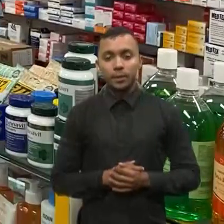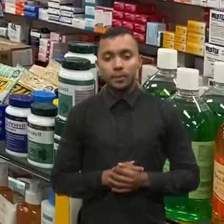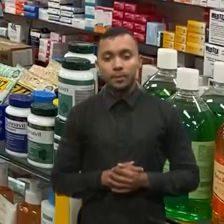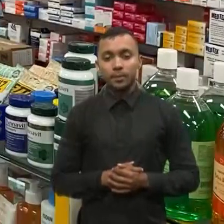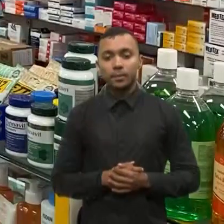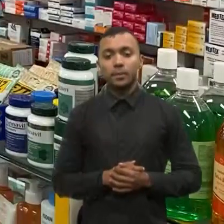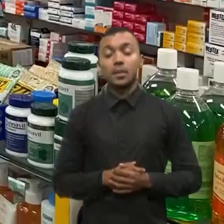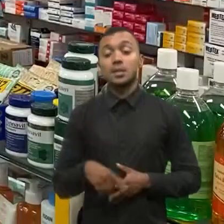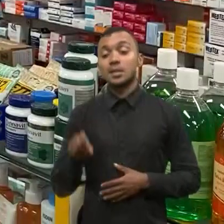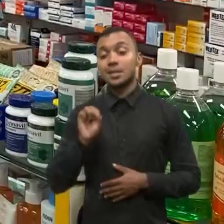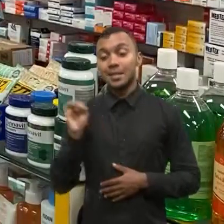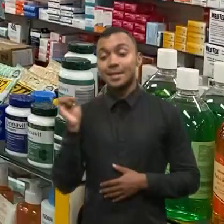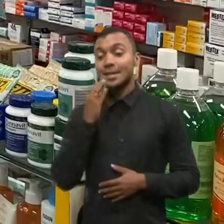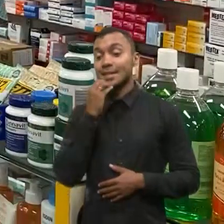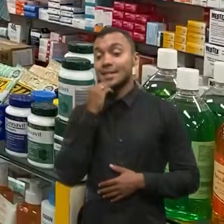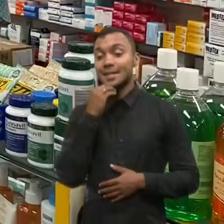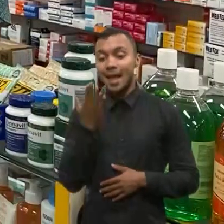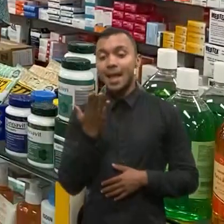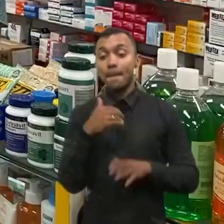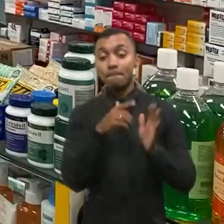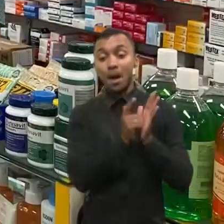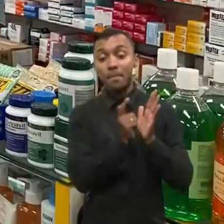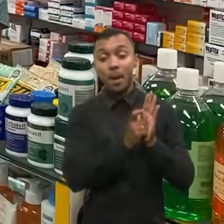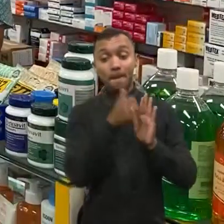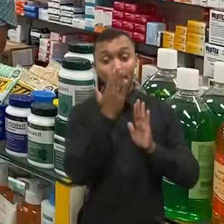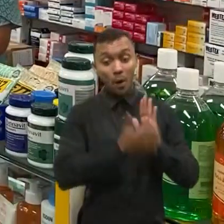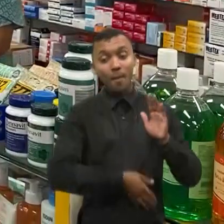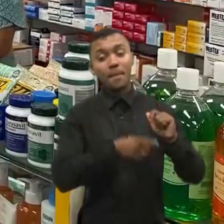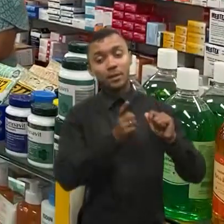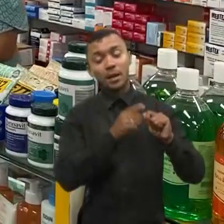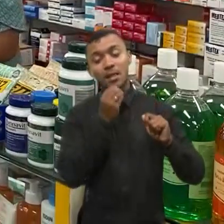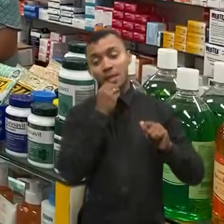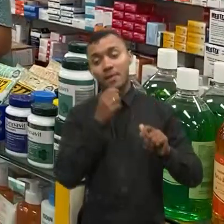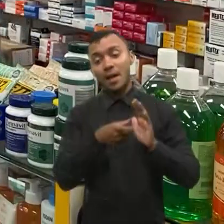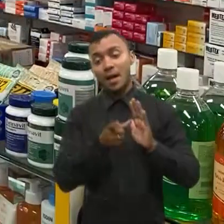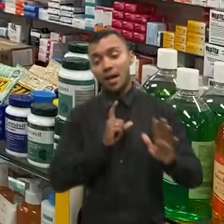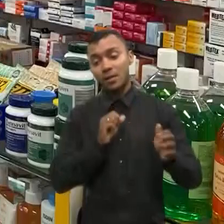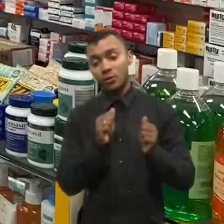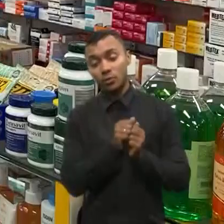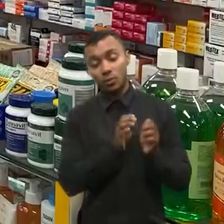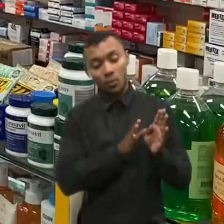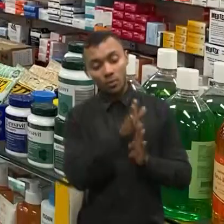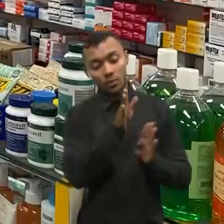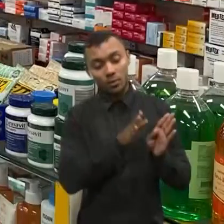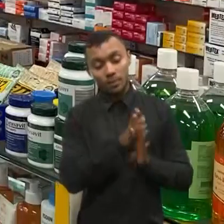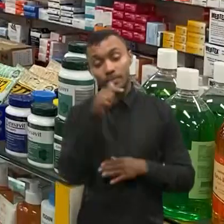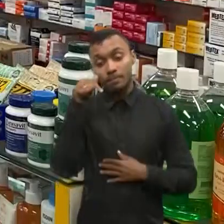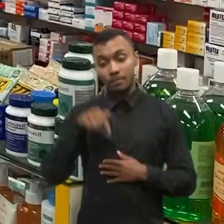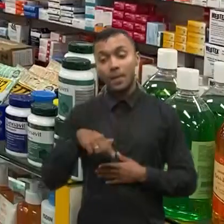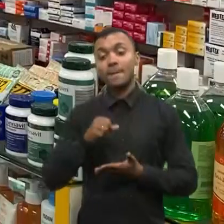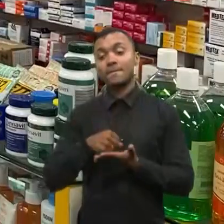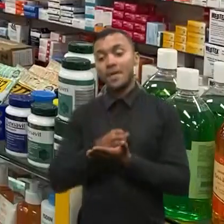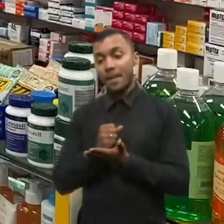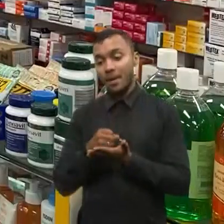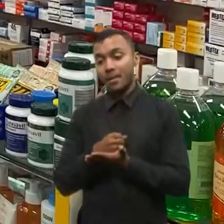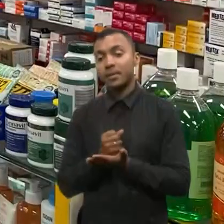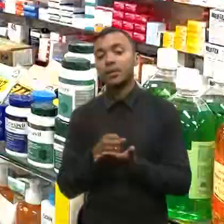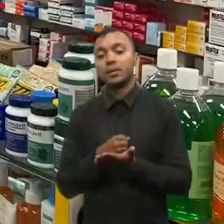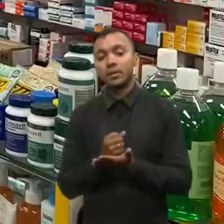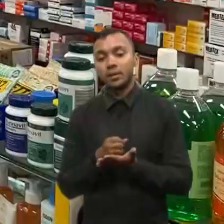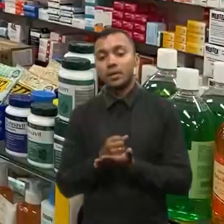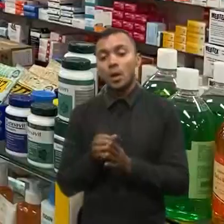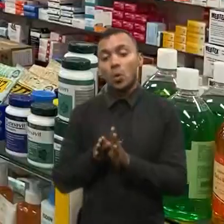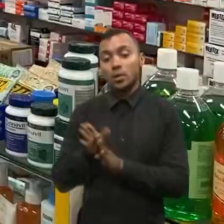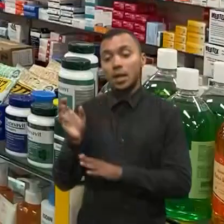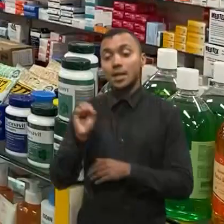mesmo sendo isentos de prescrição, preciso da orientação de um profissional. E aqui na farmácia, o farmacêutico dá esta orientação.